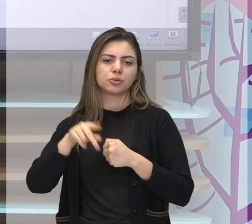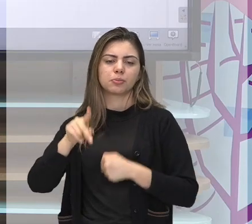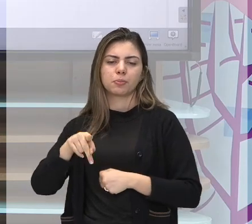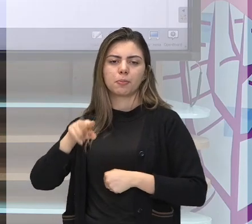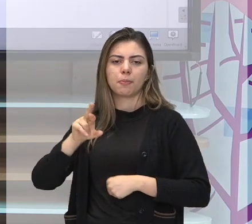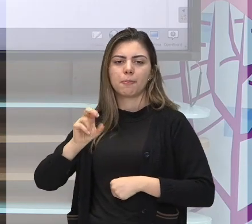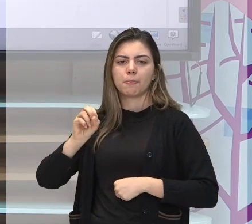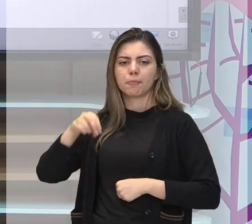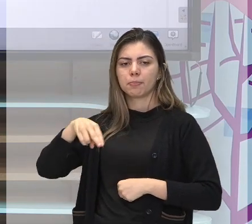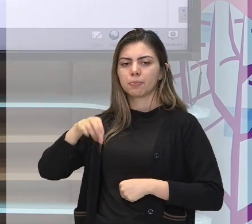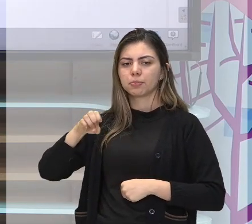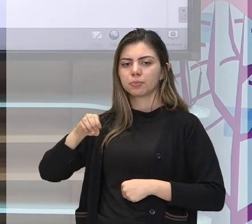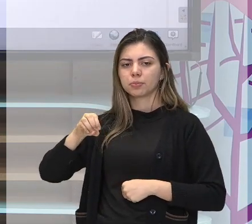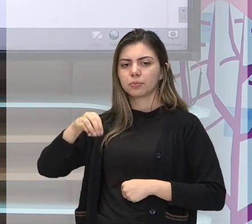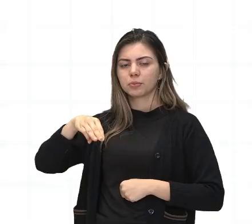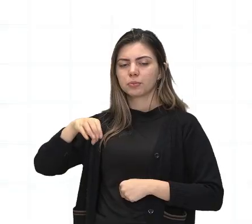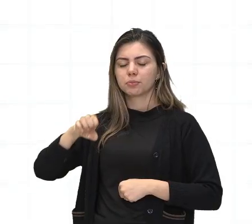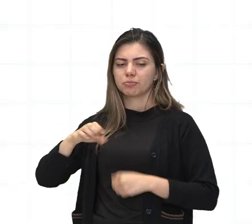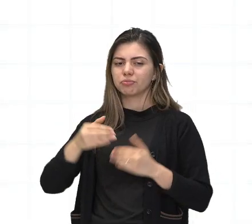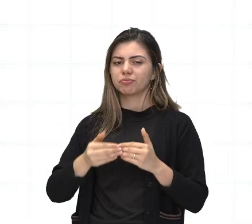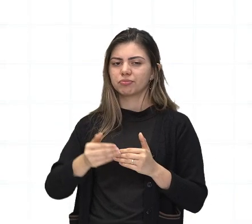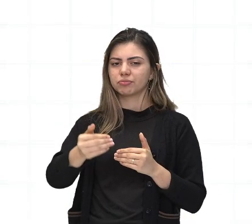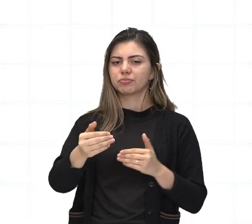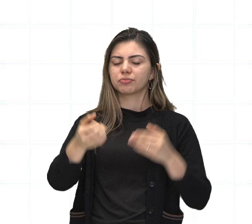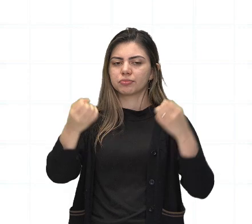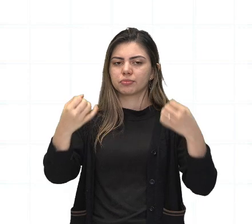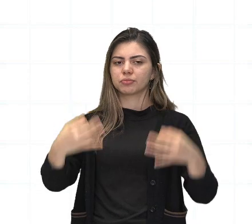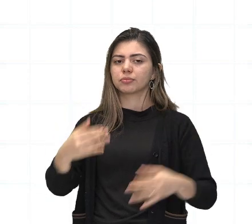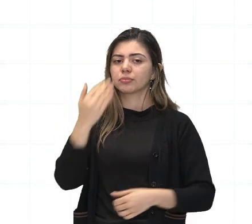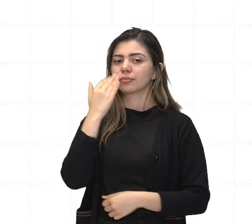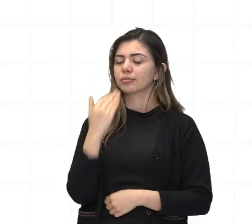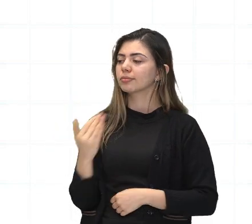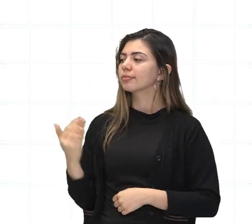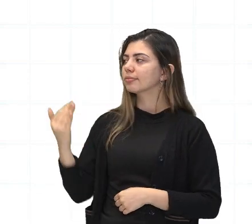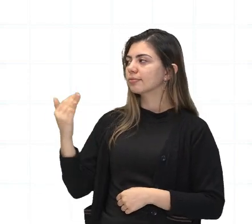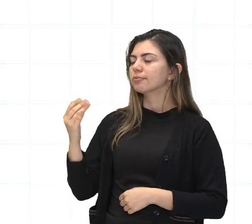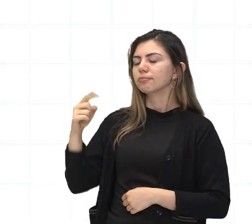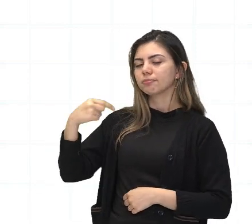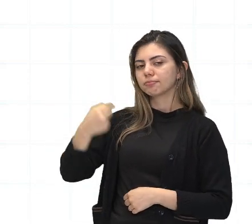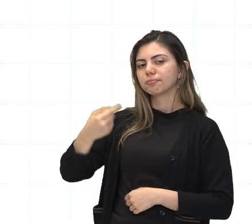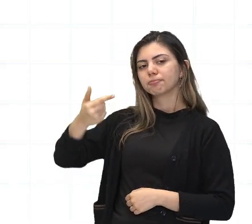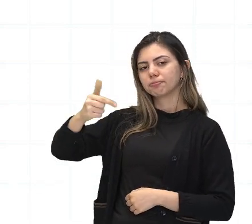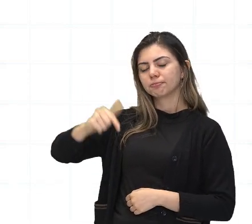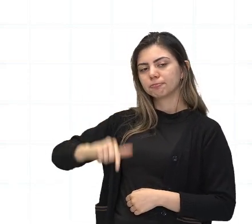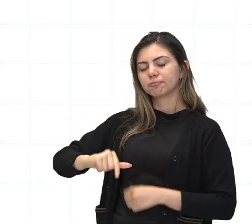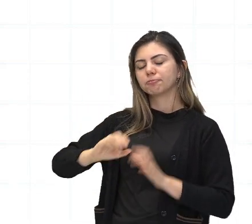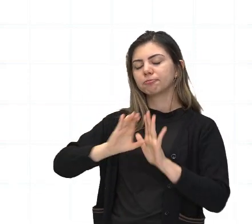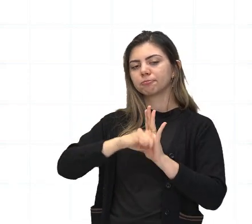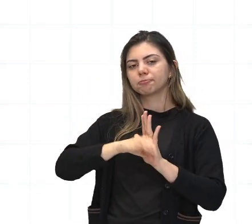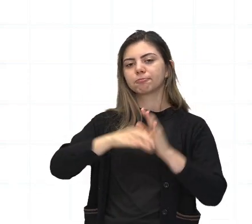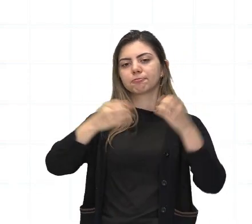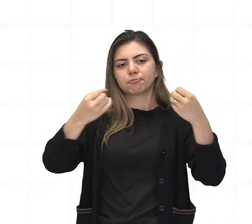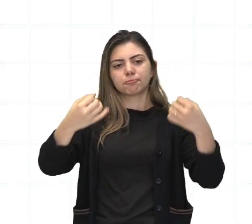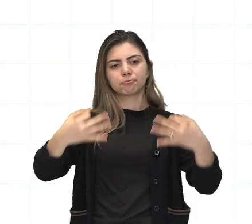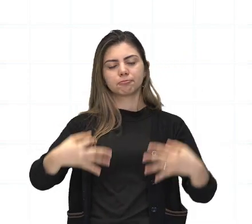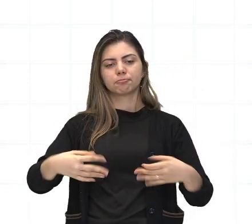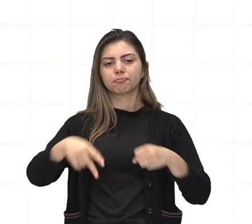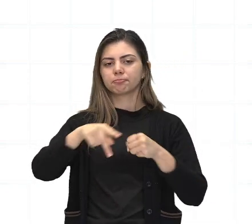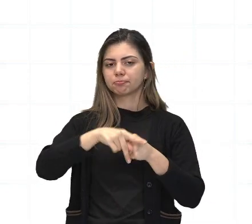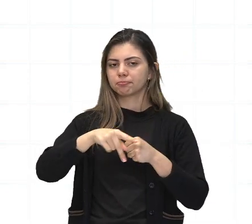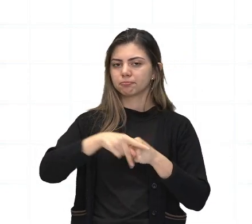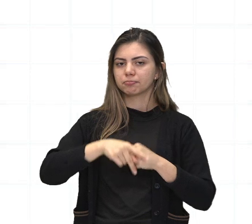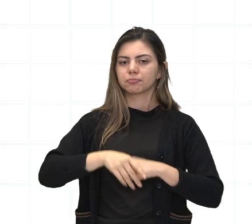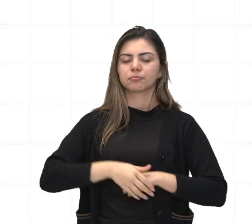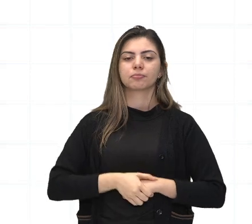Então, vocês vão acompanhar, nós vamos rever o conceito de